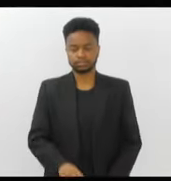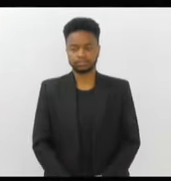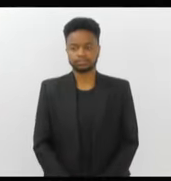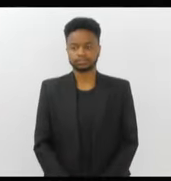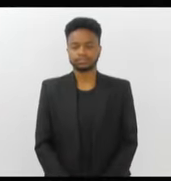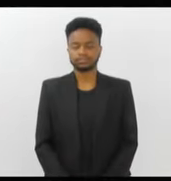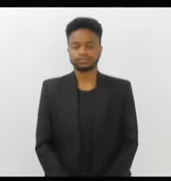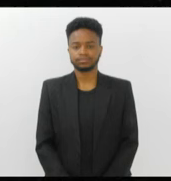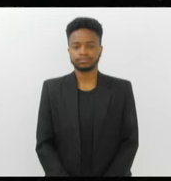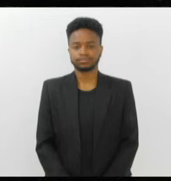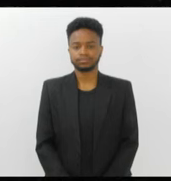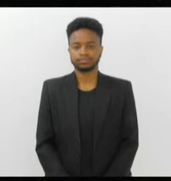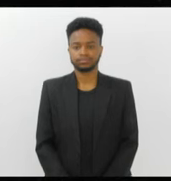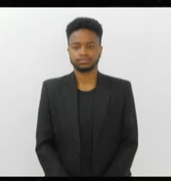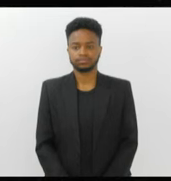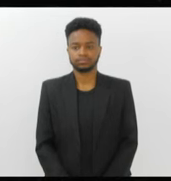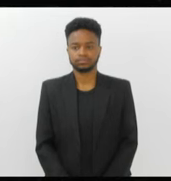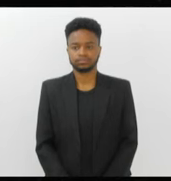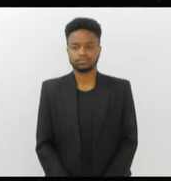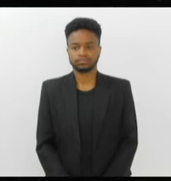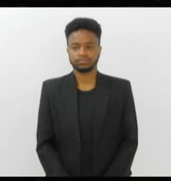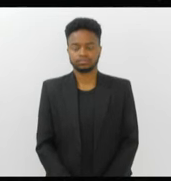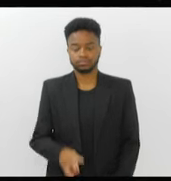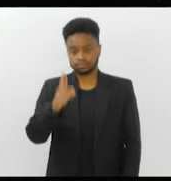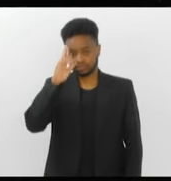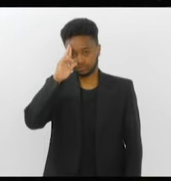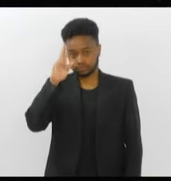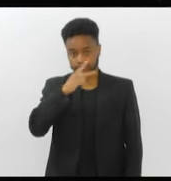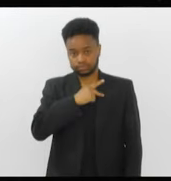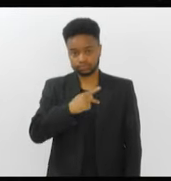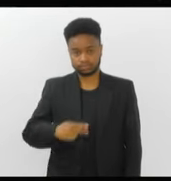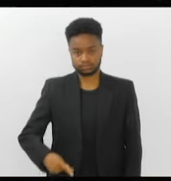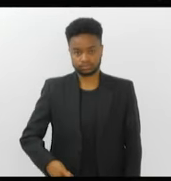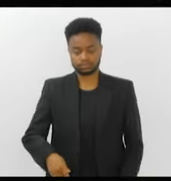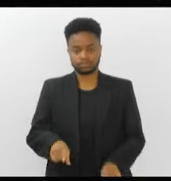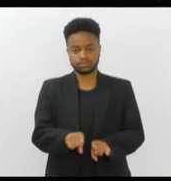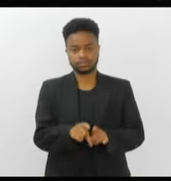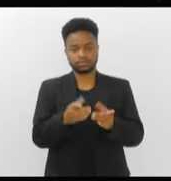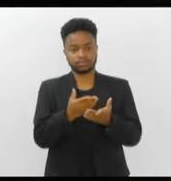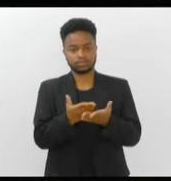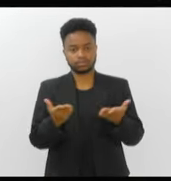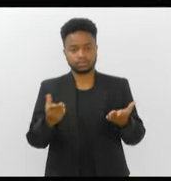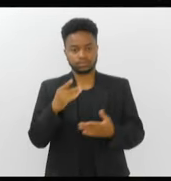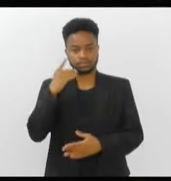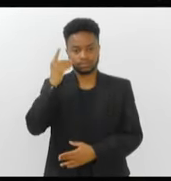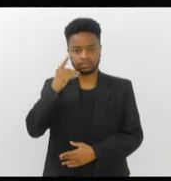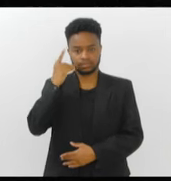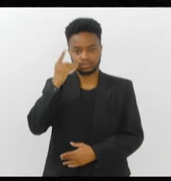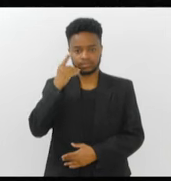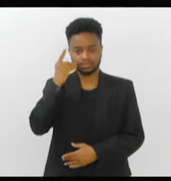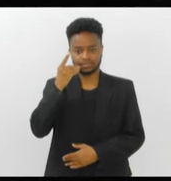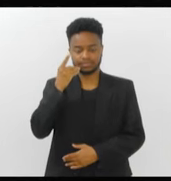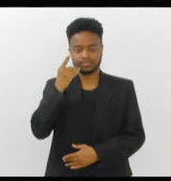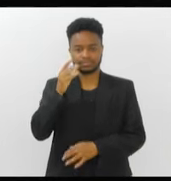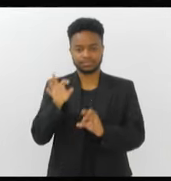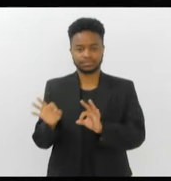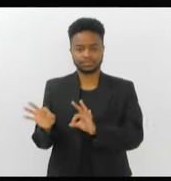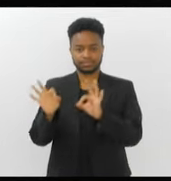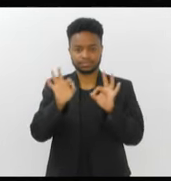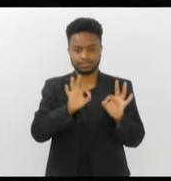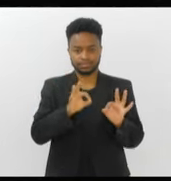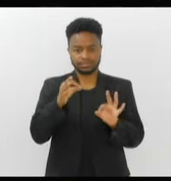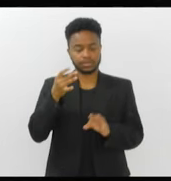Senhor presidente, senhoras e senhores deputados que nos assistem de